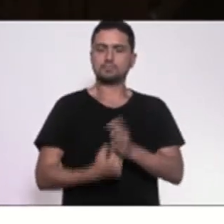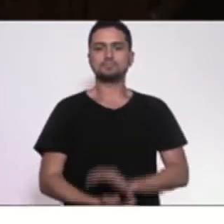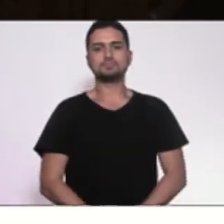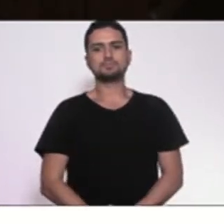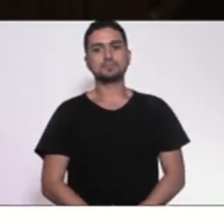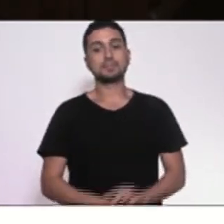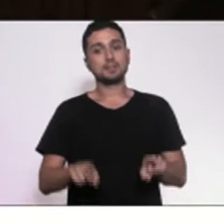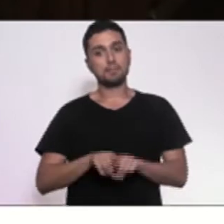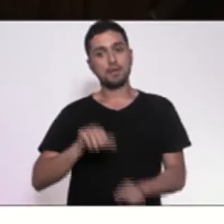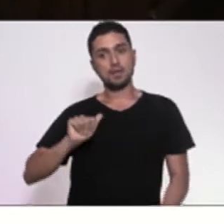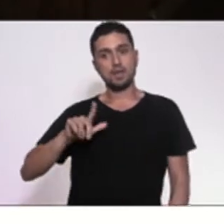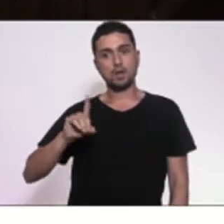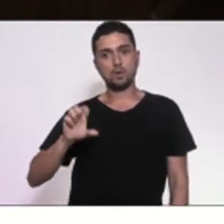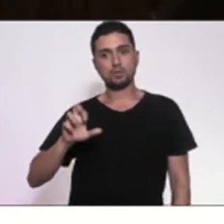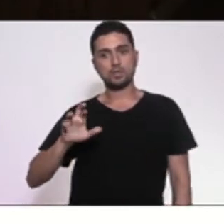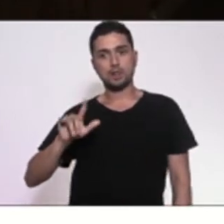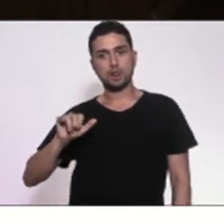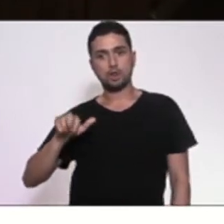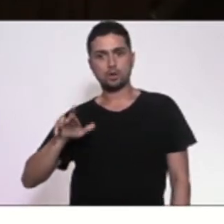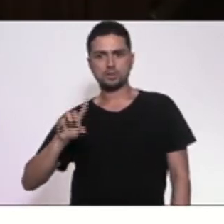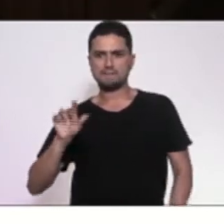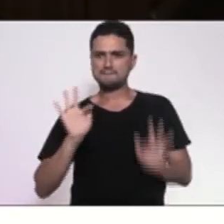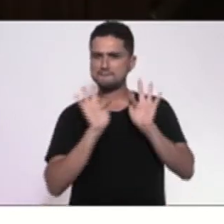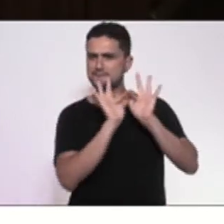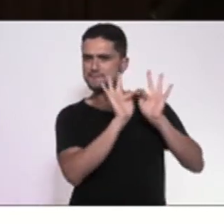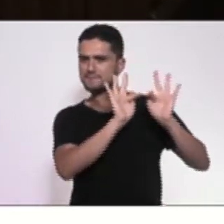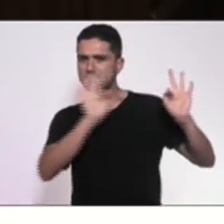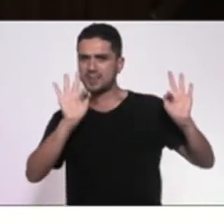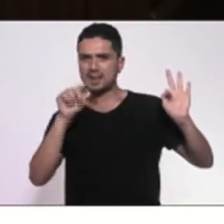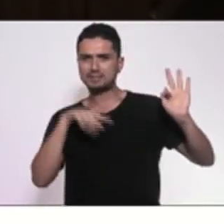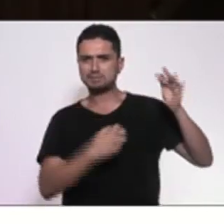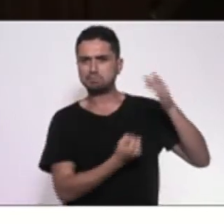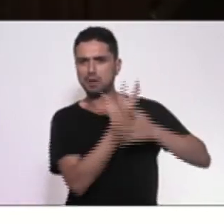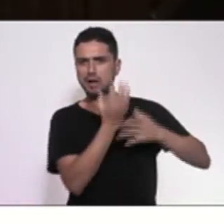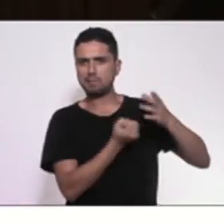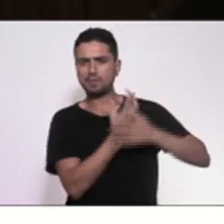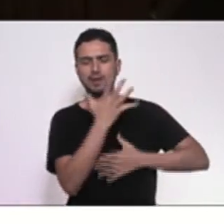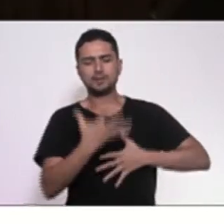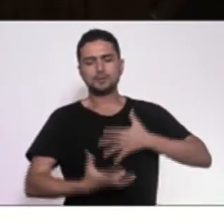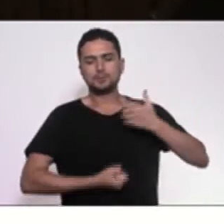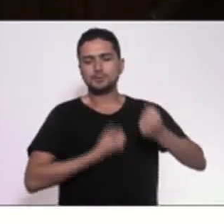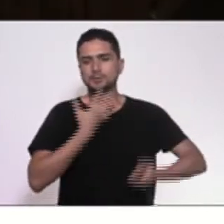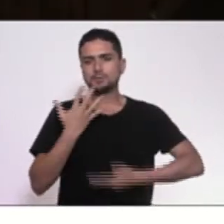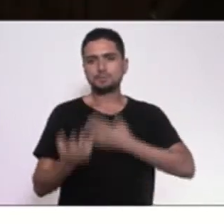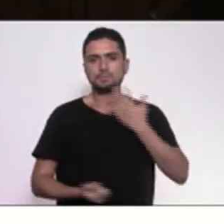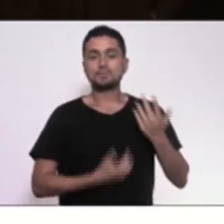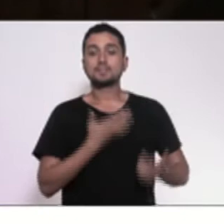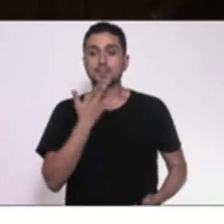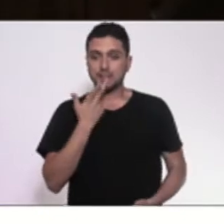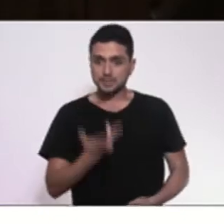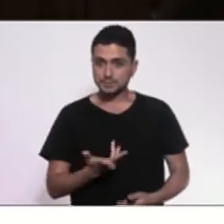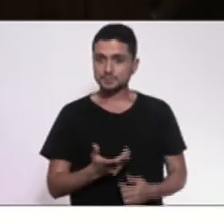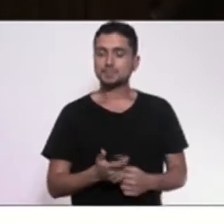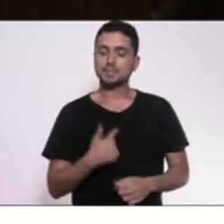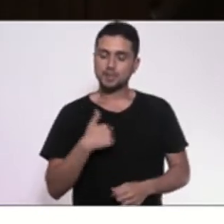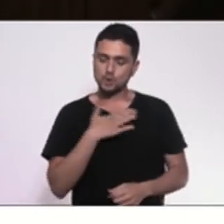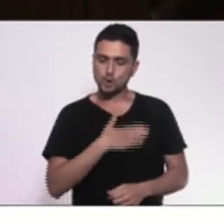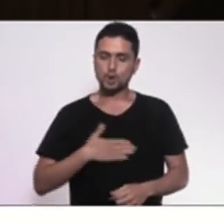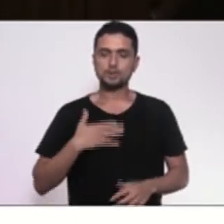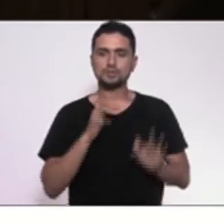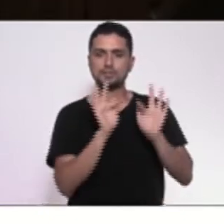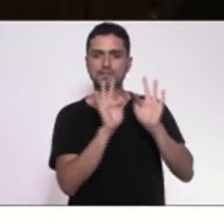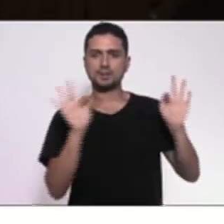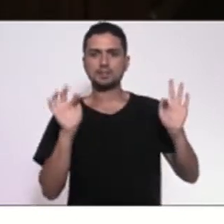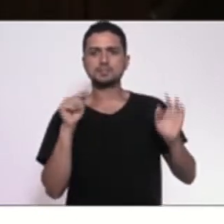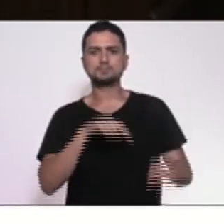Audre Lorde, que além de todas as frases que ela alimenta a nossa alma, que diz, uma que eu gosto bastante, que é: